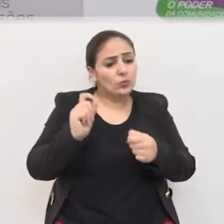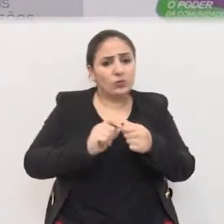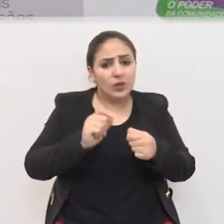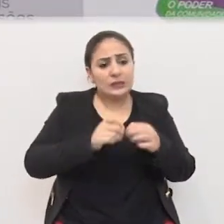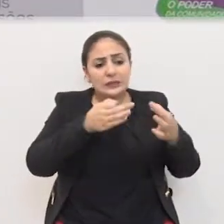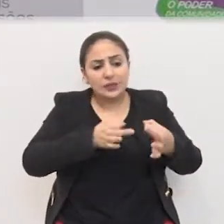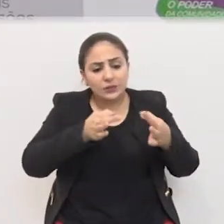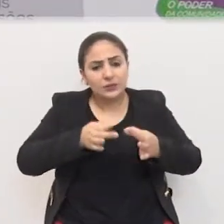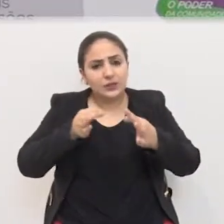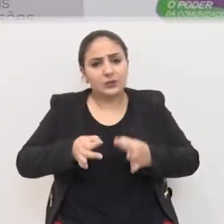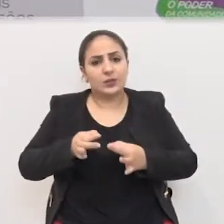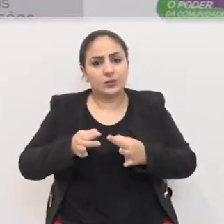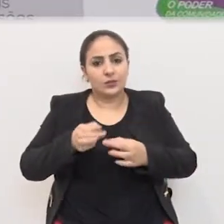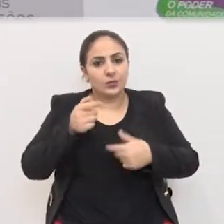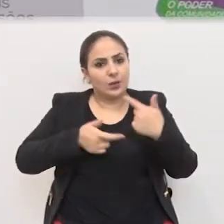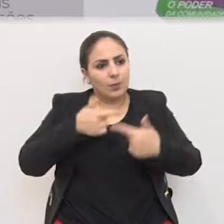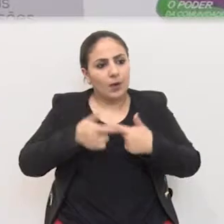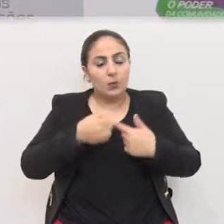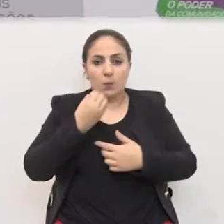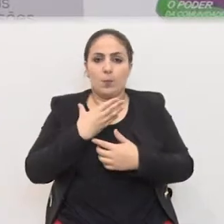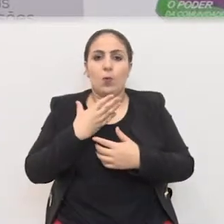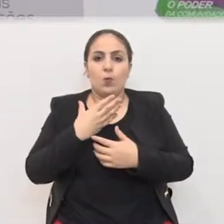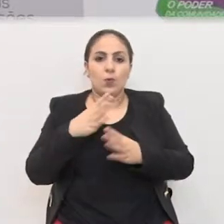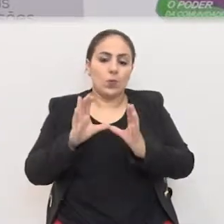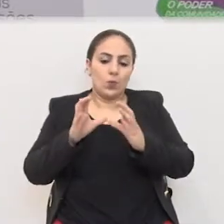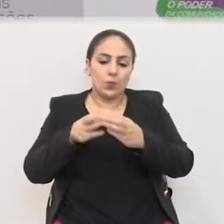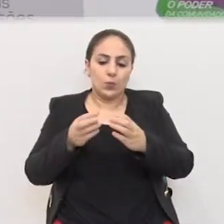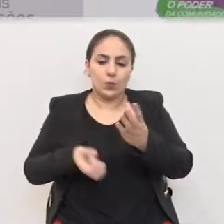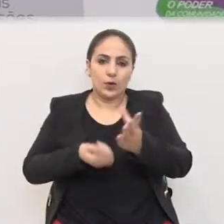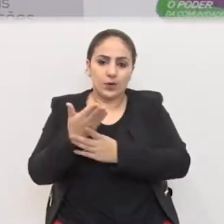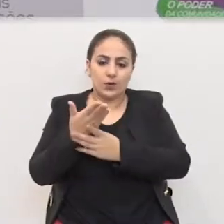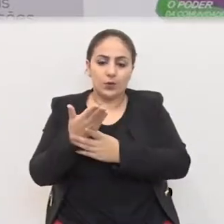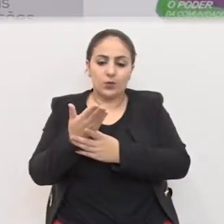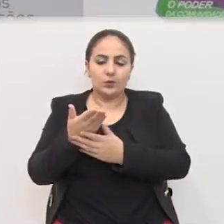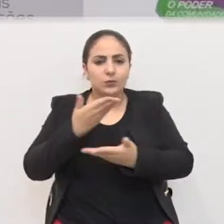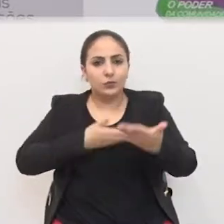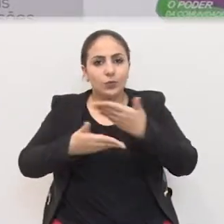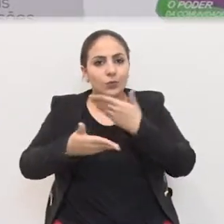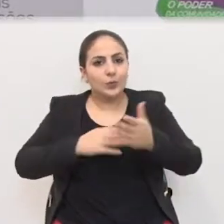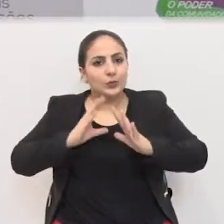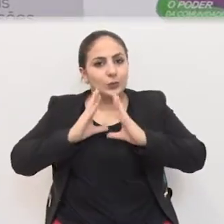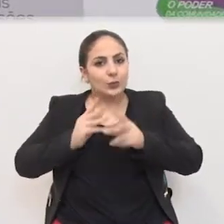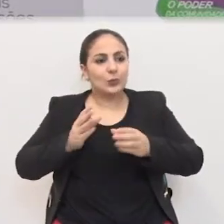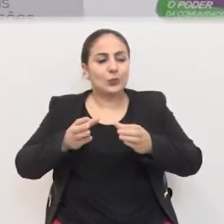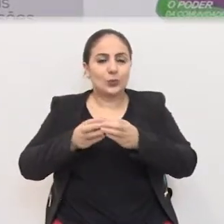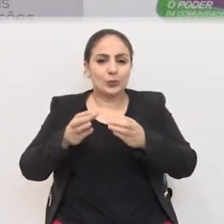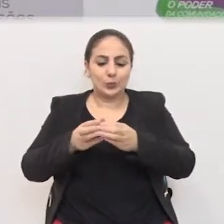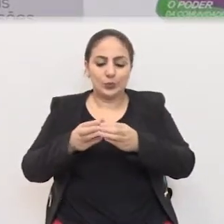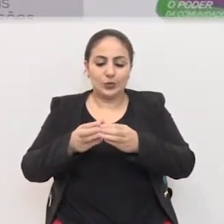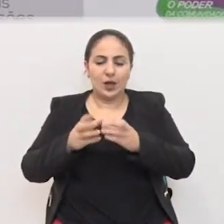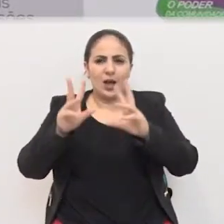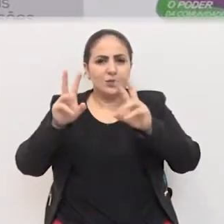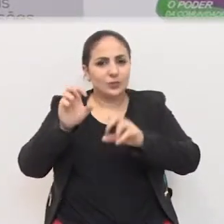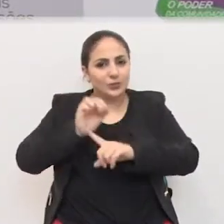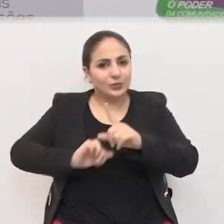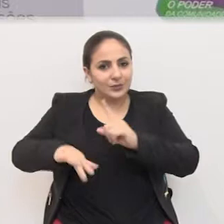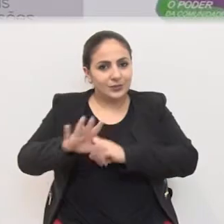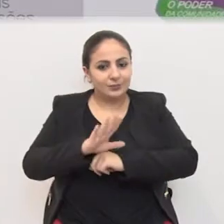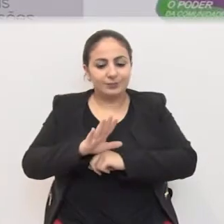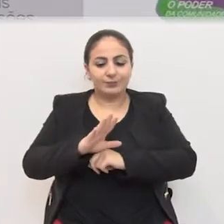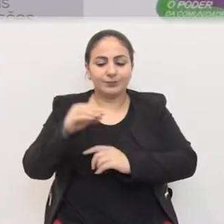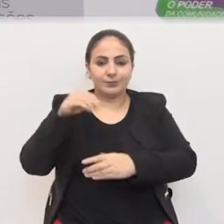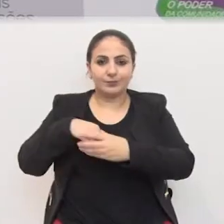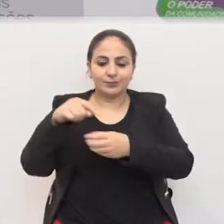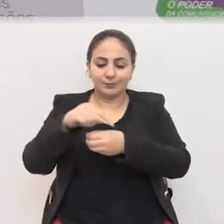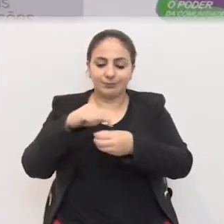aquilo que a gente vinha fazendo, pelo belo grupo que a gente tinha criado, pelo envolvimento que o grupo estava tendo até em questões sociais